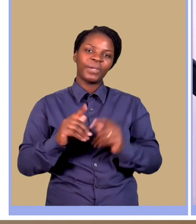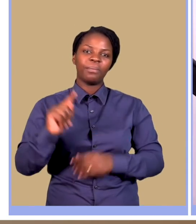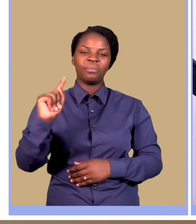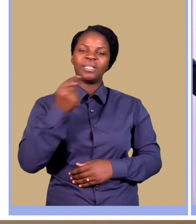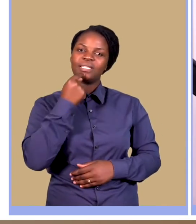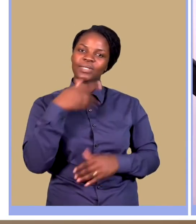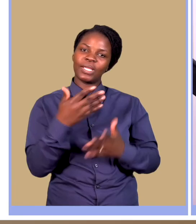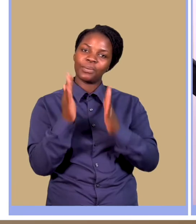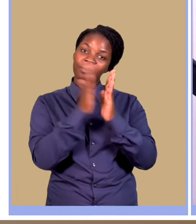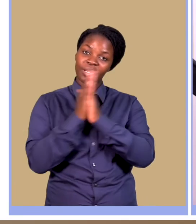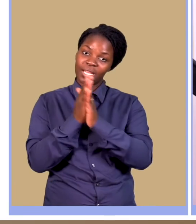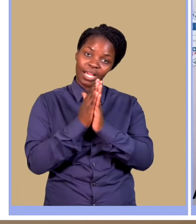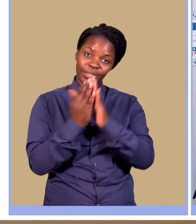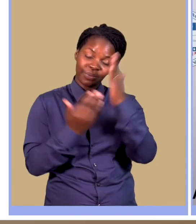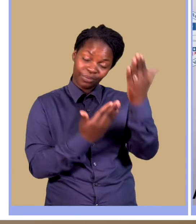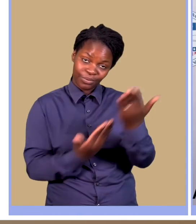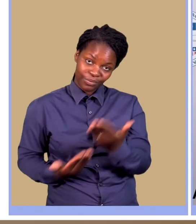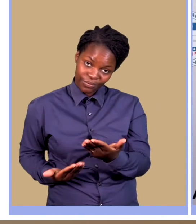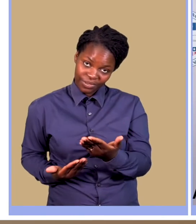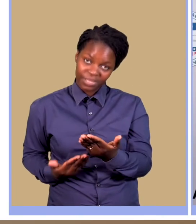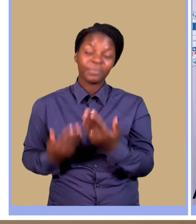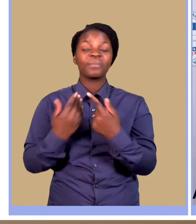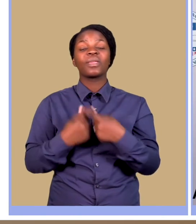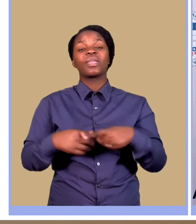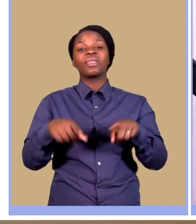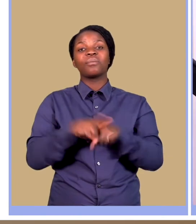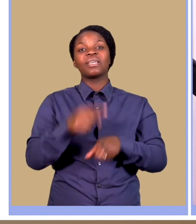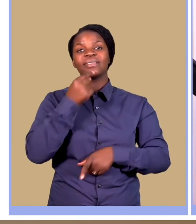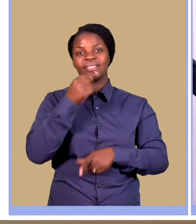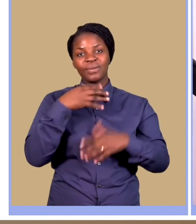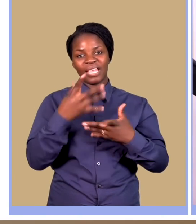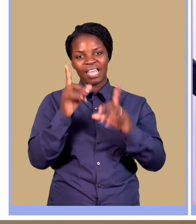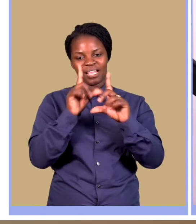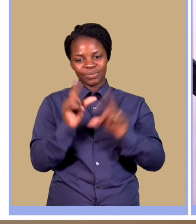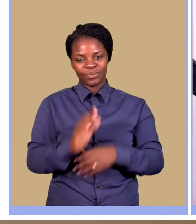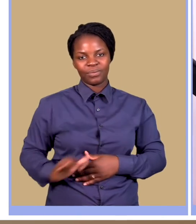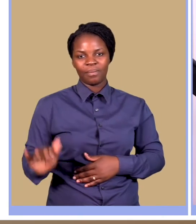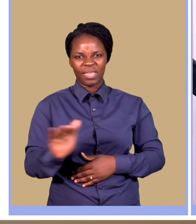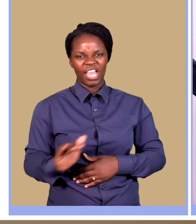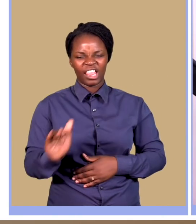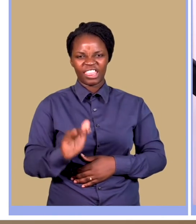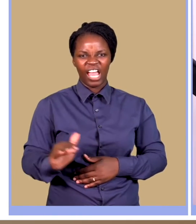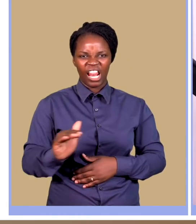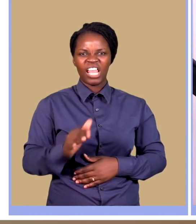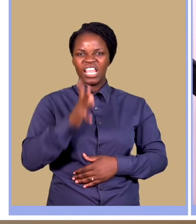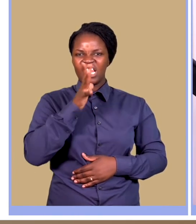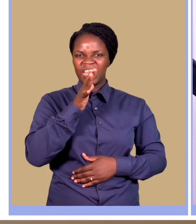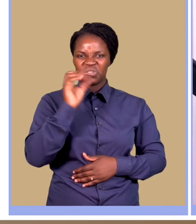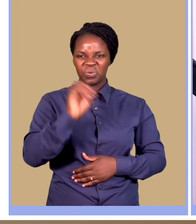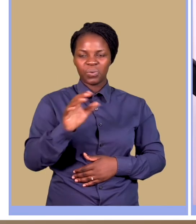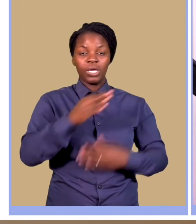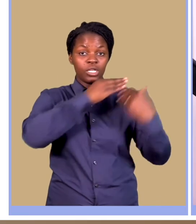a questão ambiental não é responsabilidade de uma só pessoa, é responsabilidade de todos. Um dos lemas da nossa organização, CHEPEA,